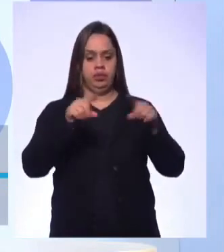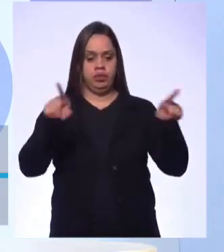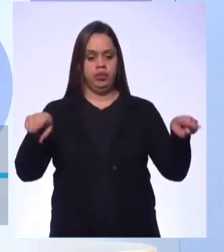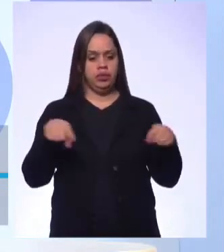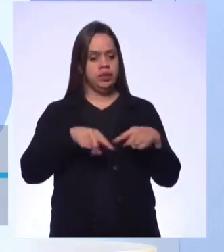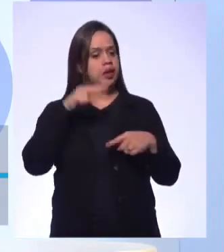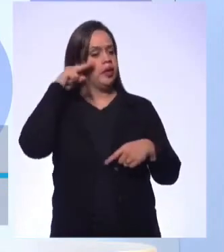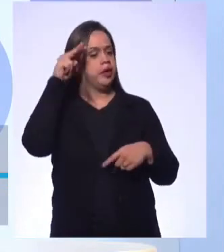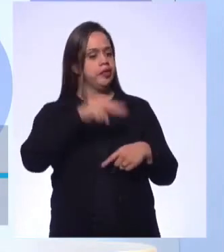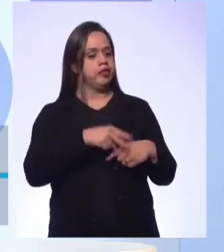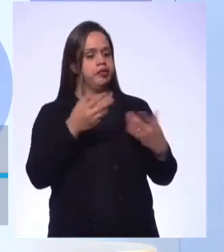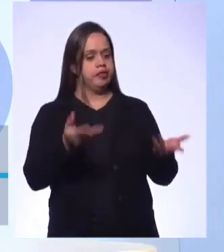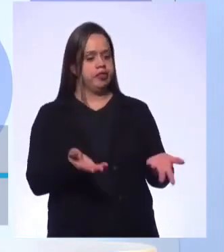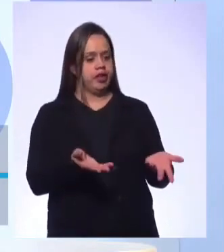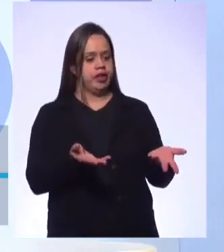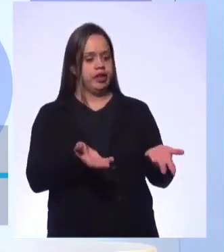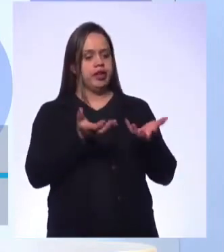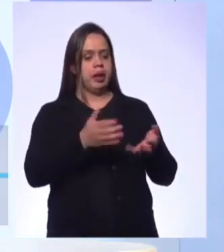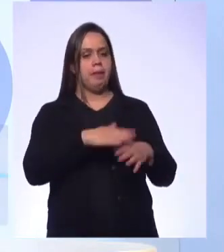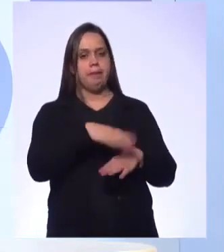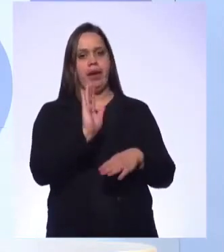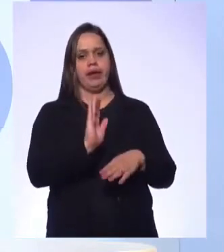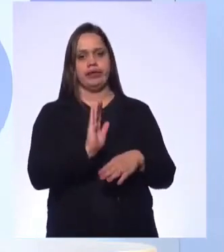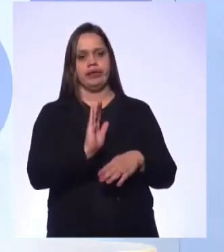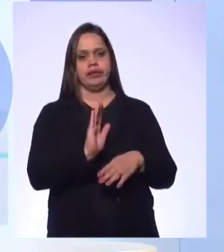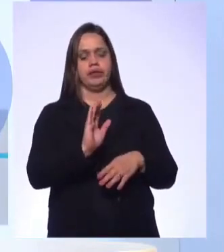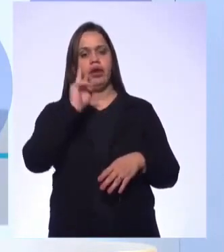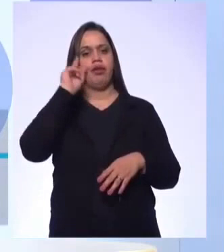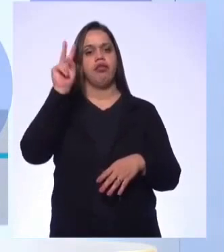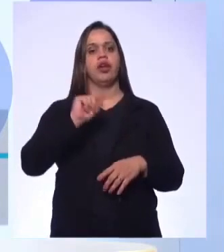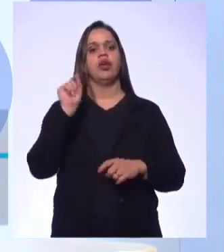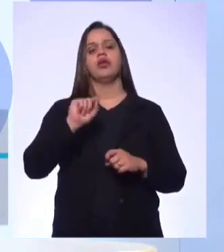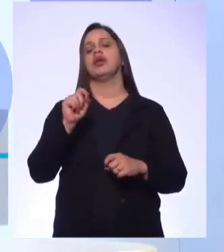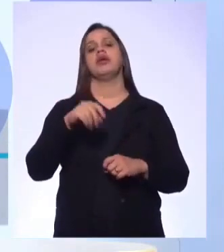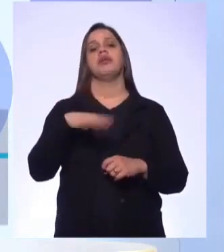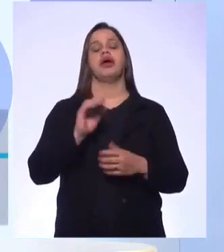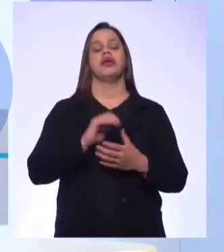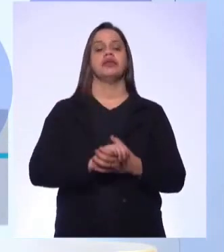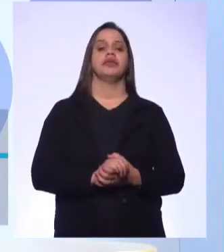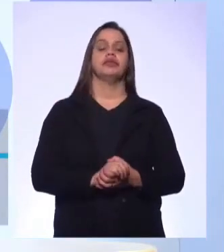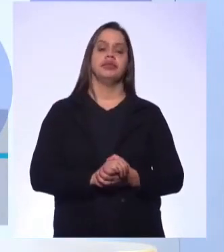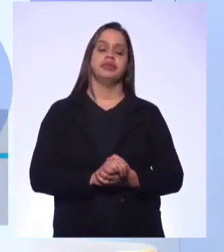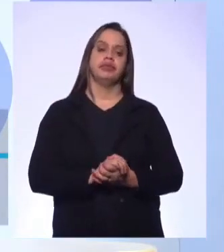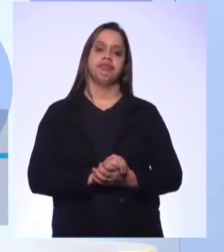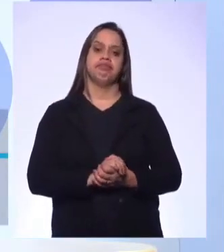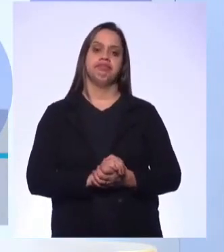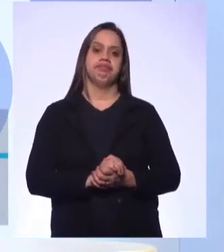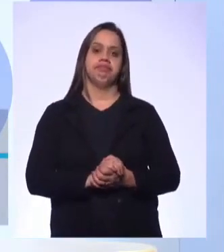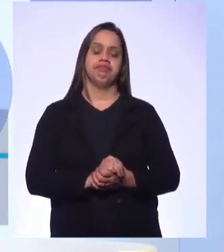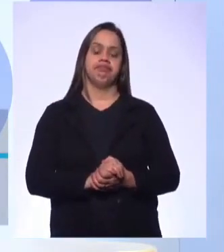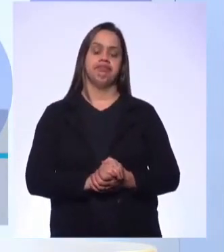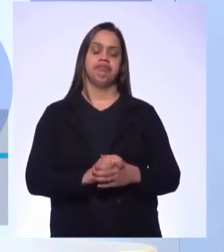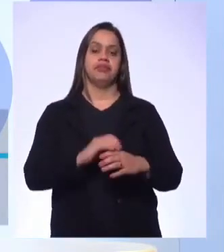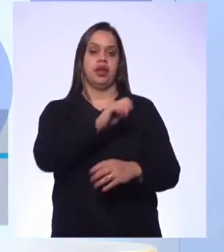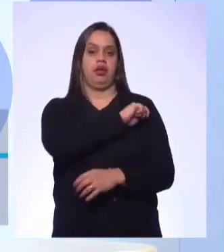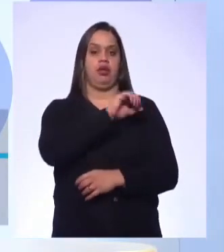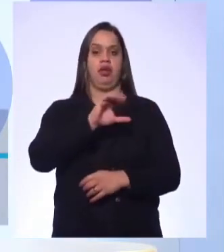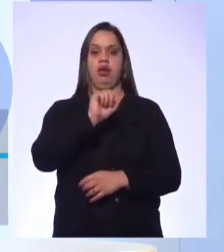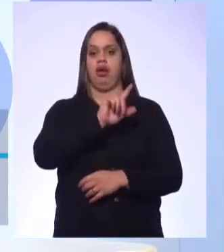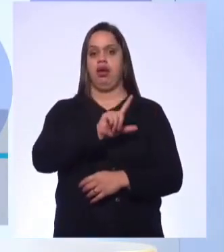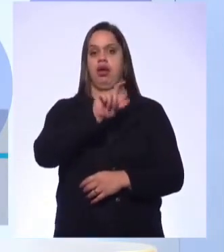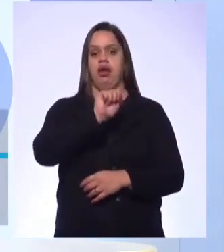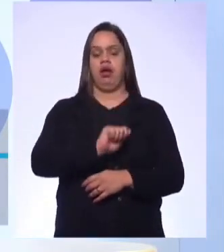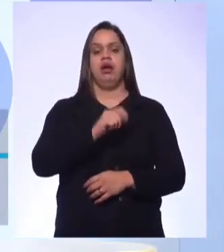terra. Tá. Então ele está enxergando um pouquinho mais aí, né? A Carla disse, nos